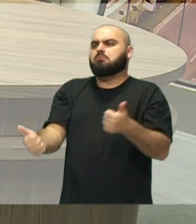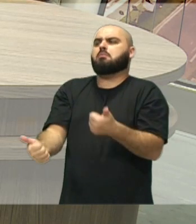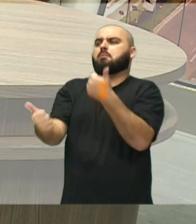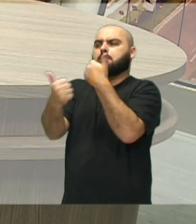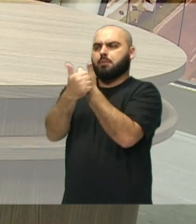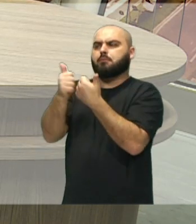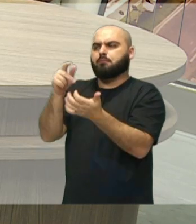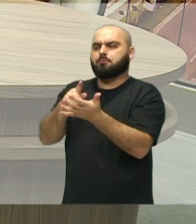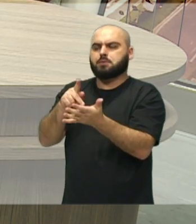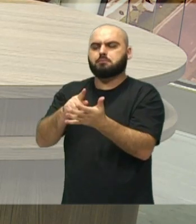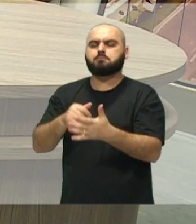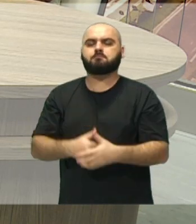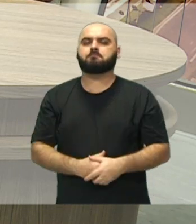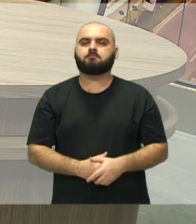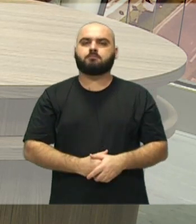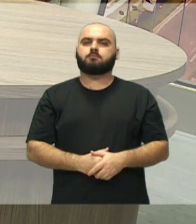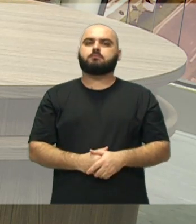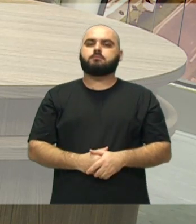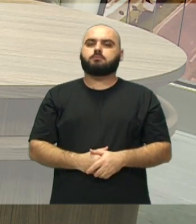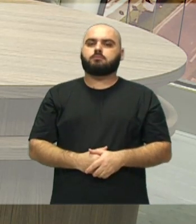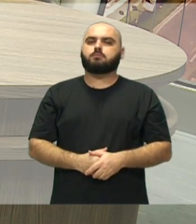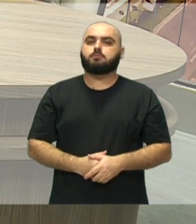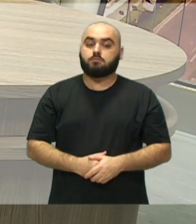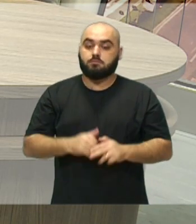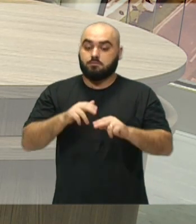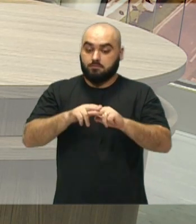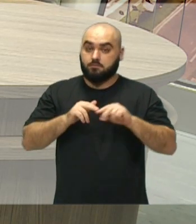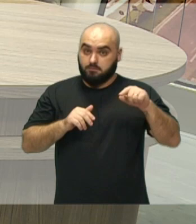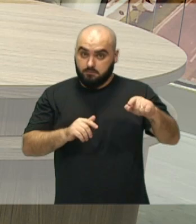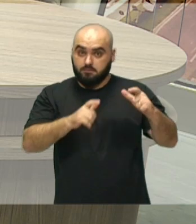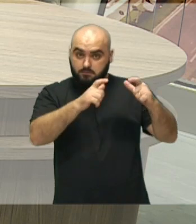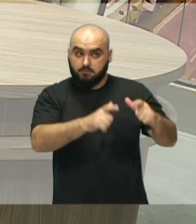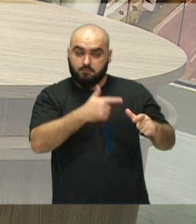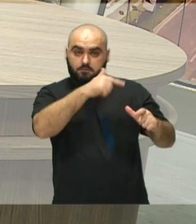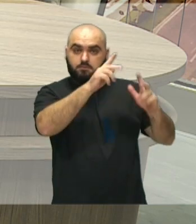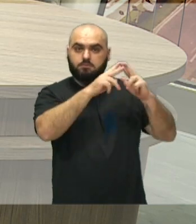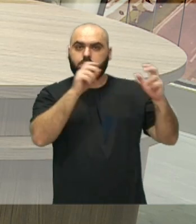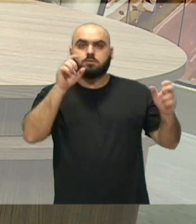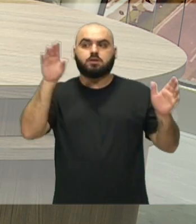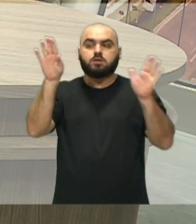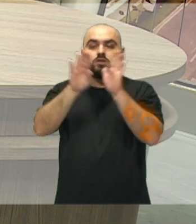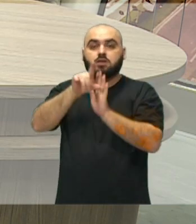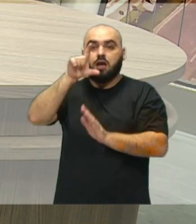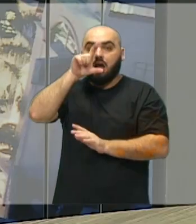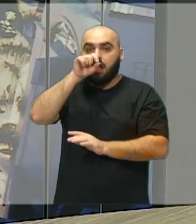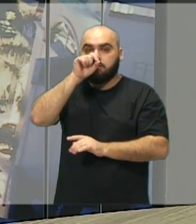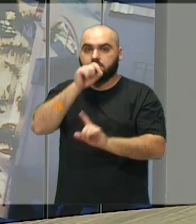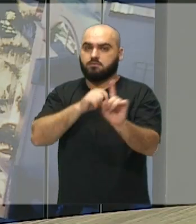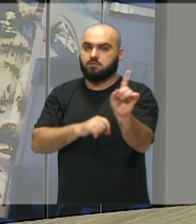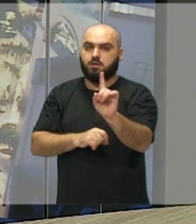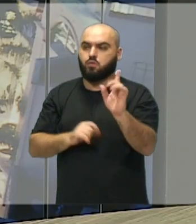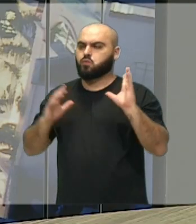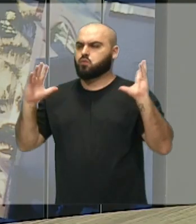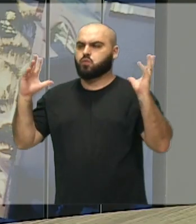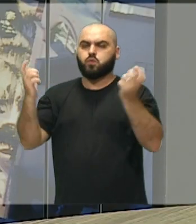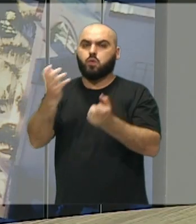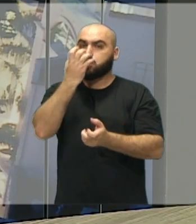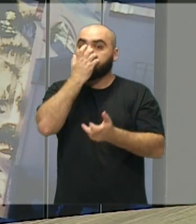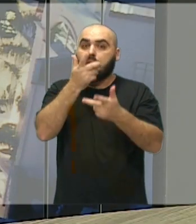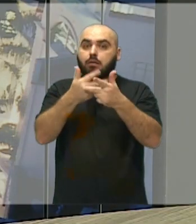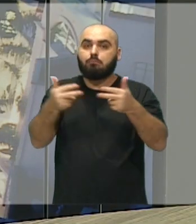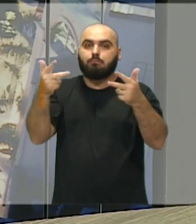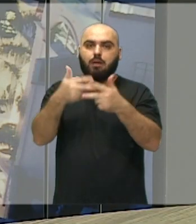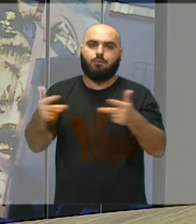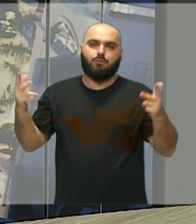Então, nesse centro de triagem, a gente recebe não somente aves, mas todos os animais silvestres